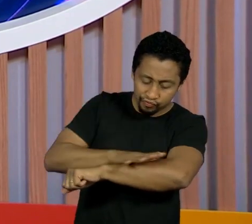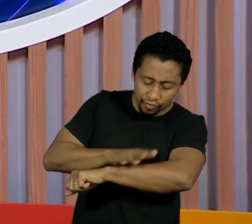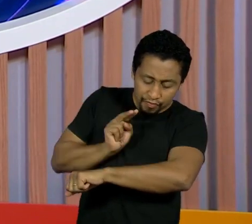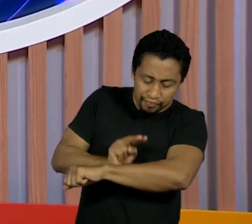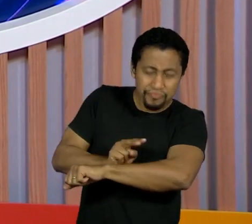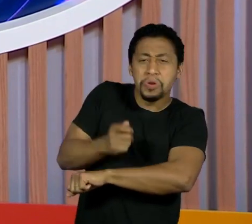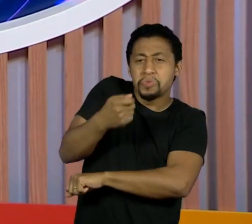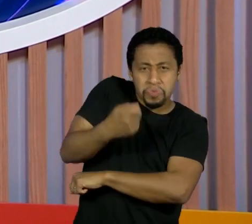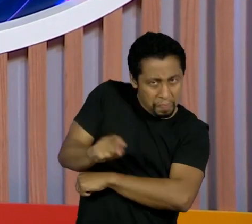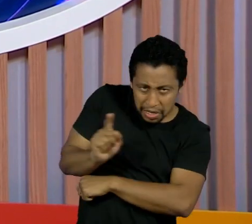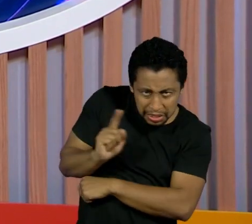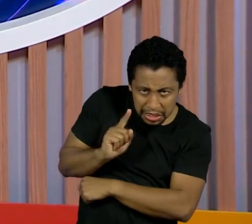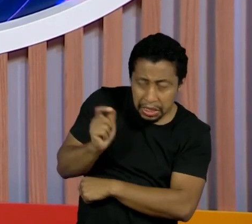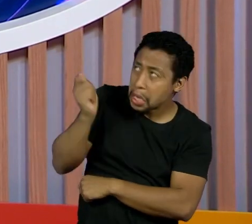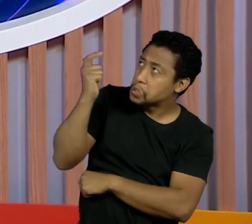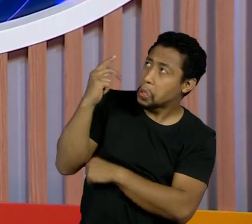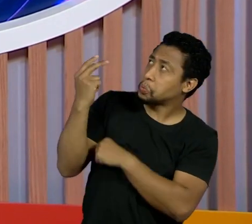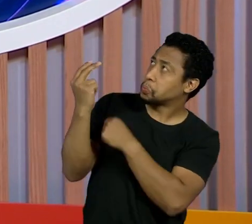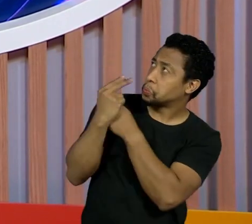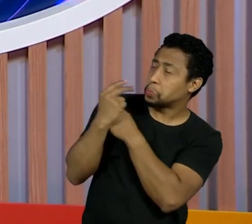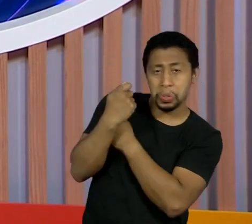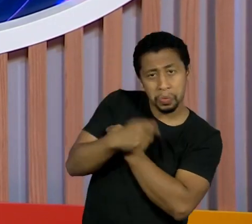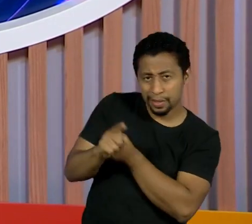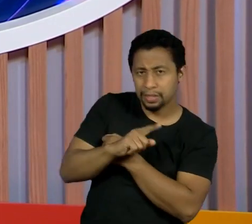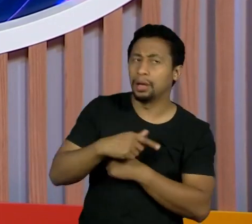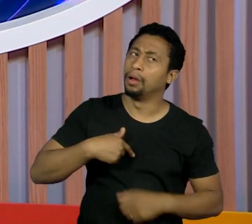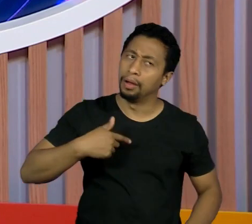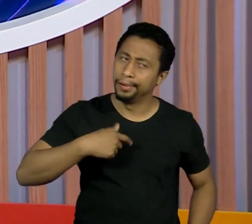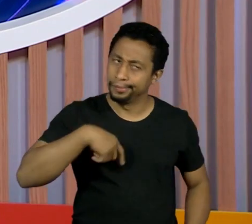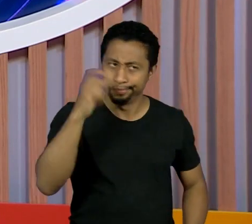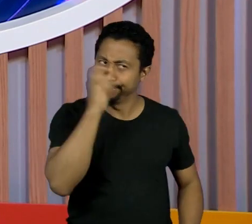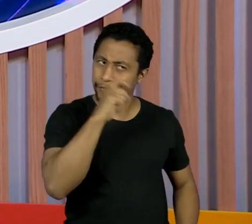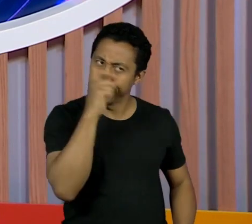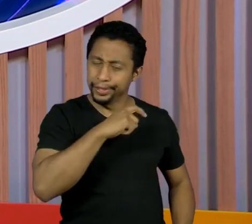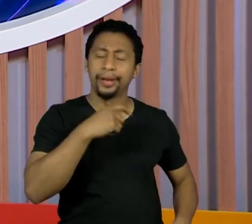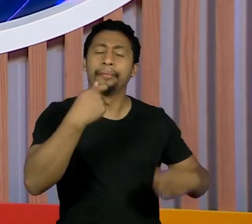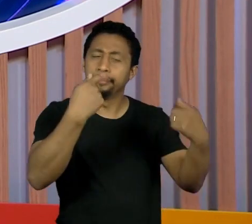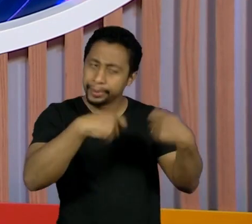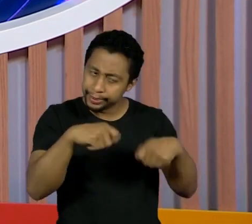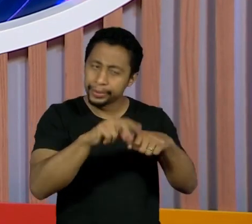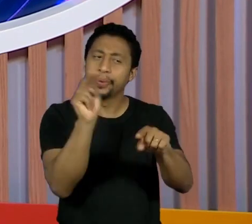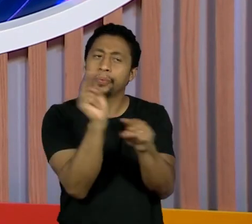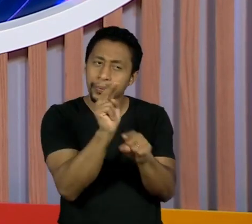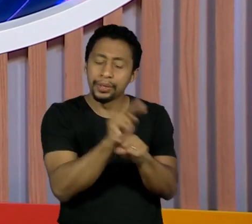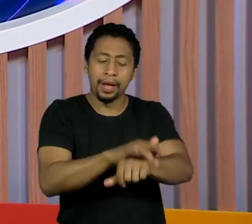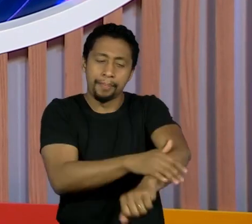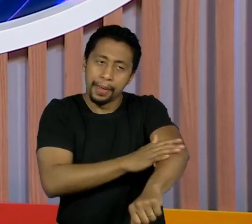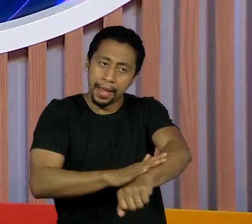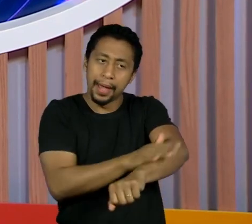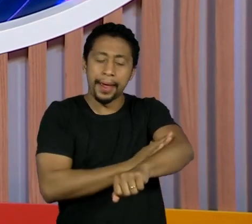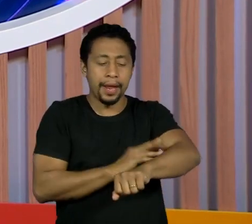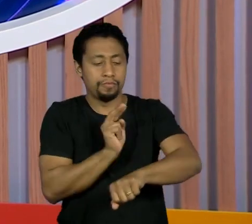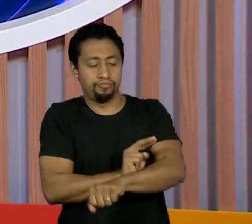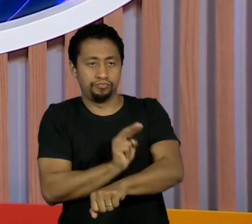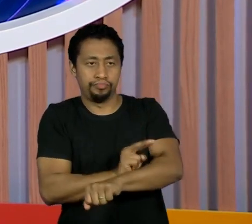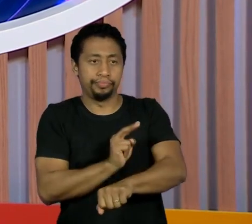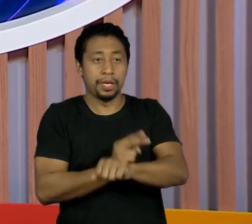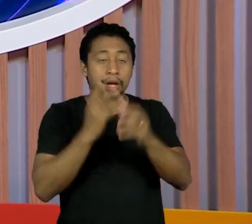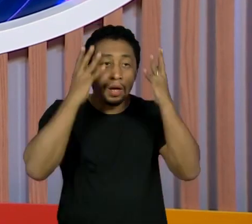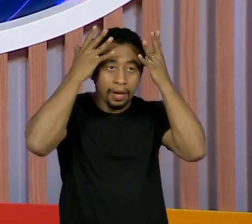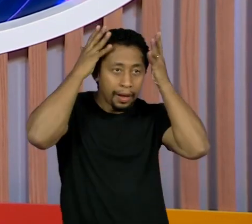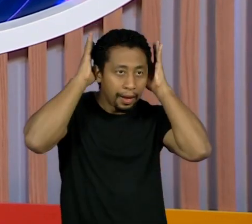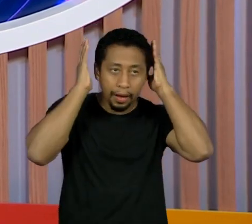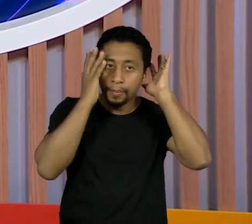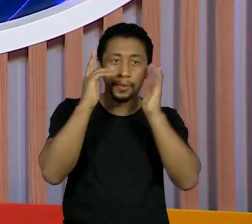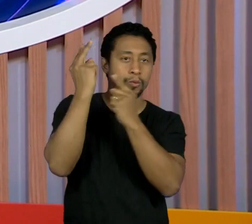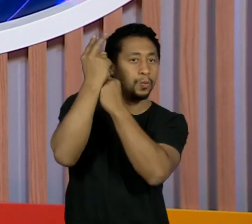é papo furado. Há vários cuidados com a pele e com o cabelo que são necessários e a indústria da beleza ainda não oferece